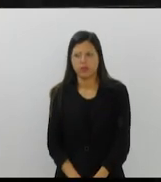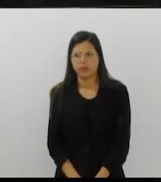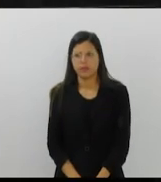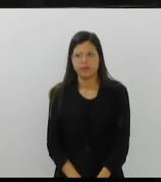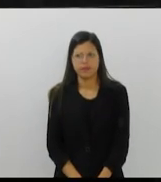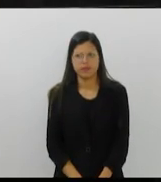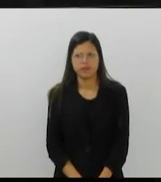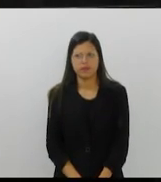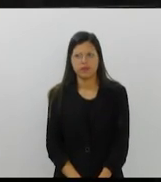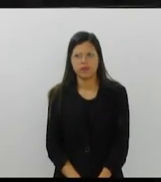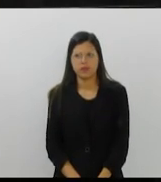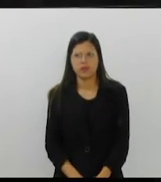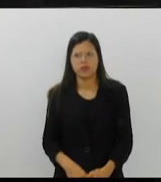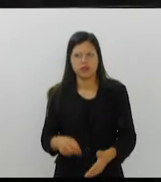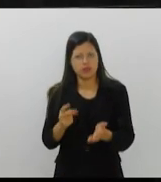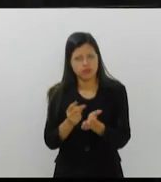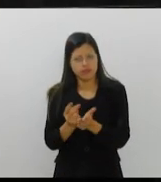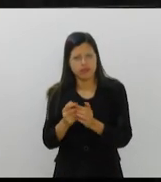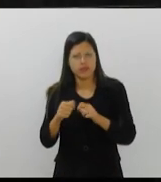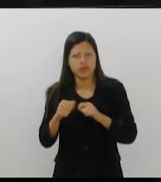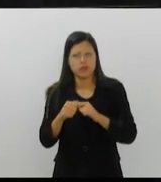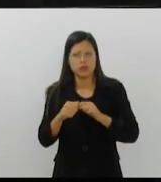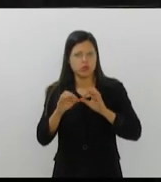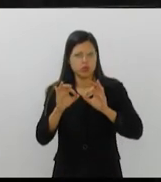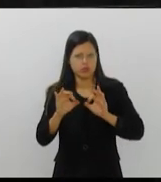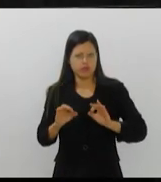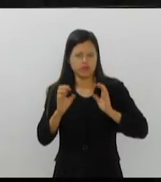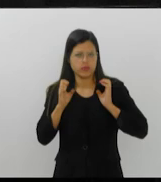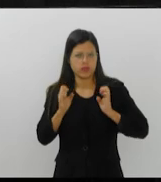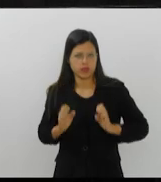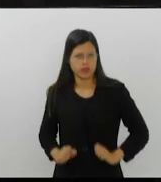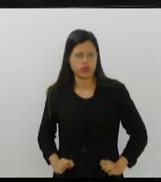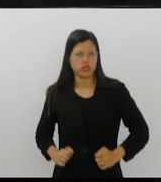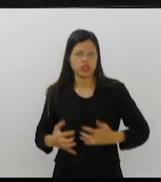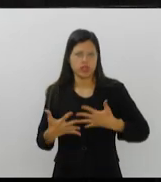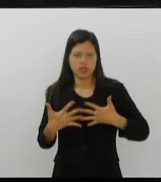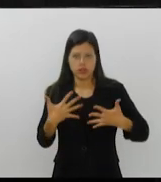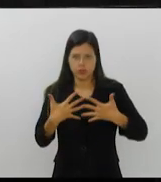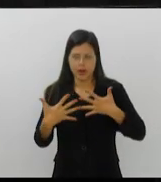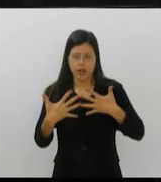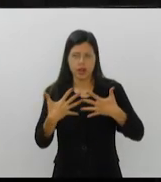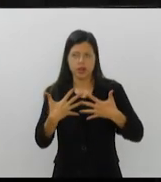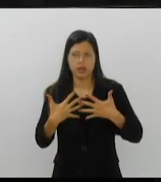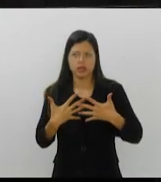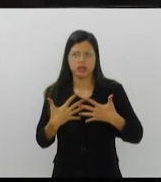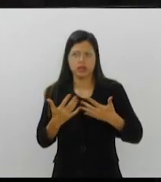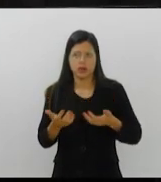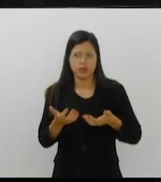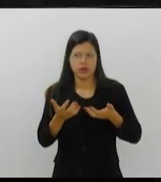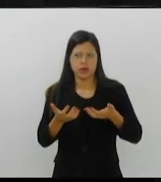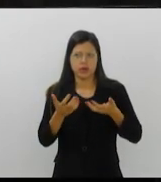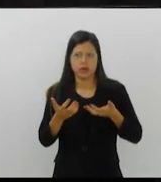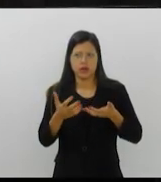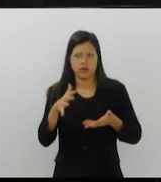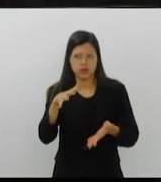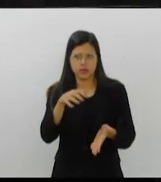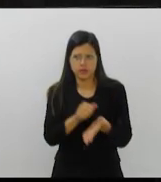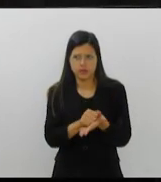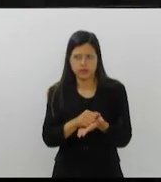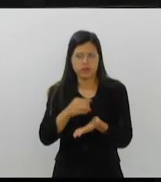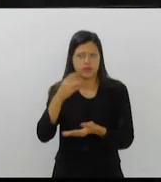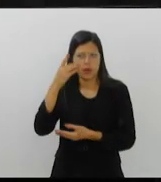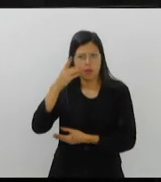que sempre desempenhei com honestidade, integridade e transparência. Eu gostaria de deixar registrado,